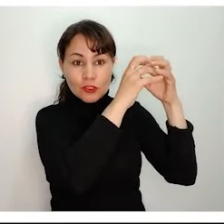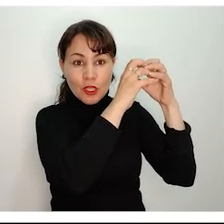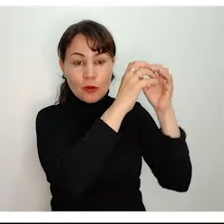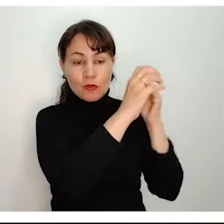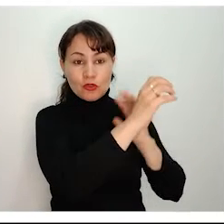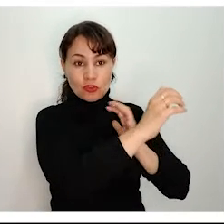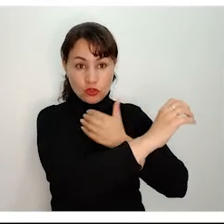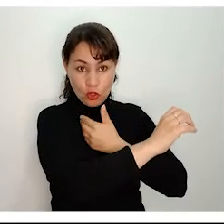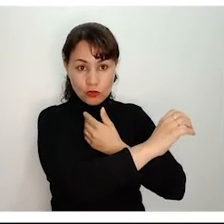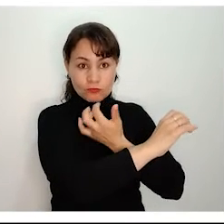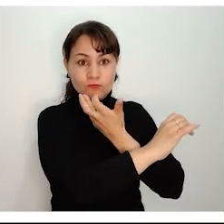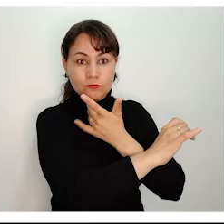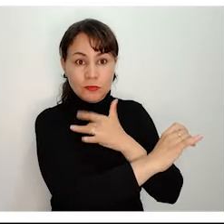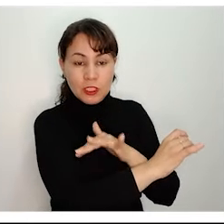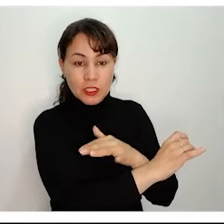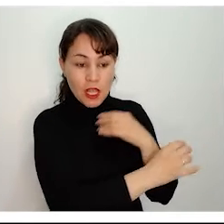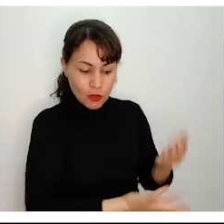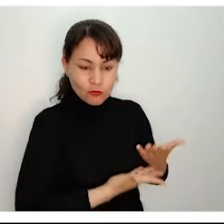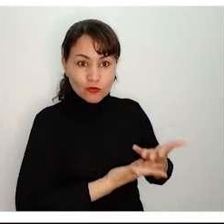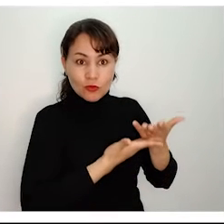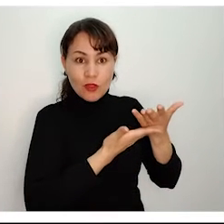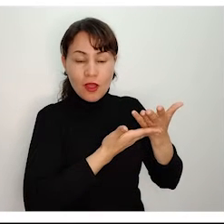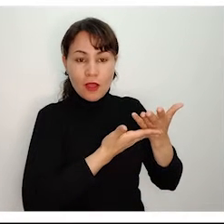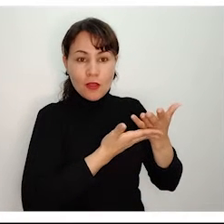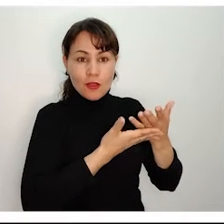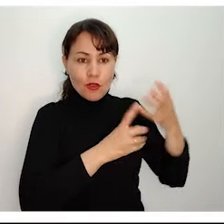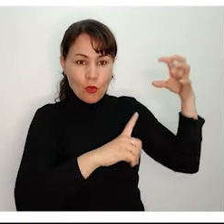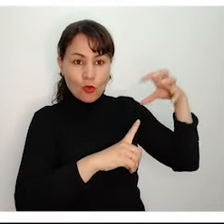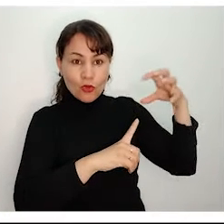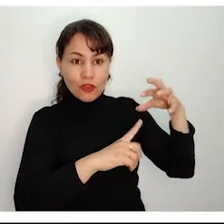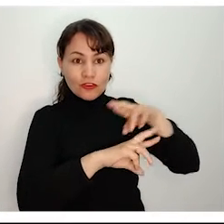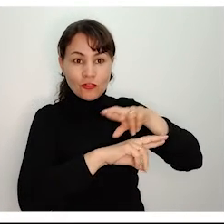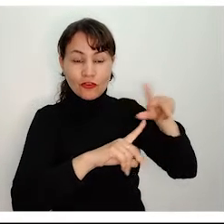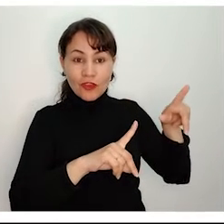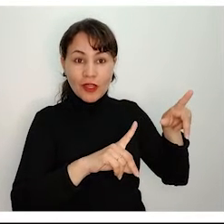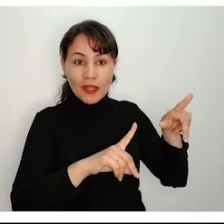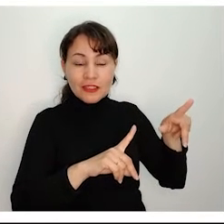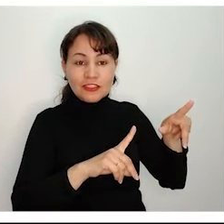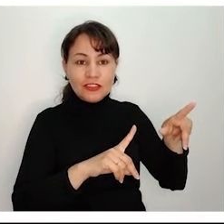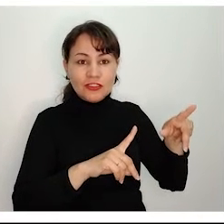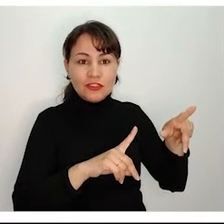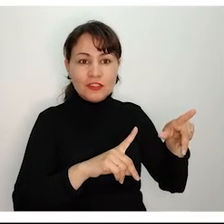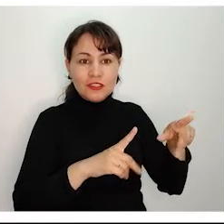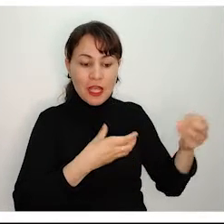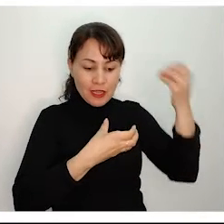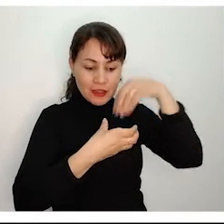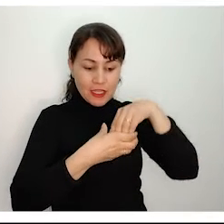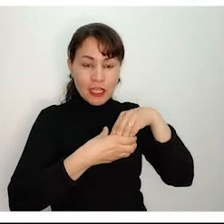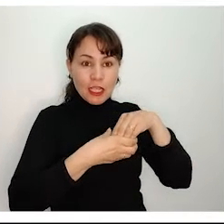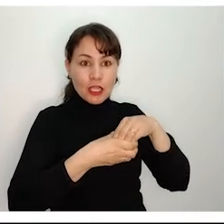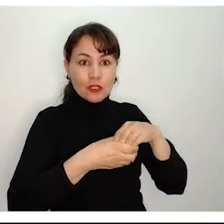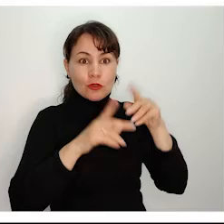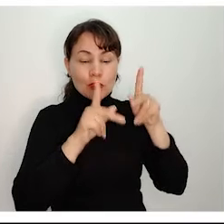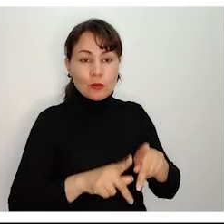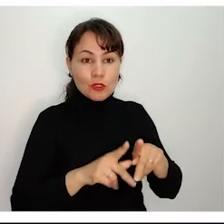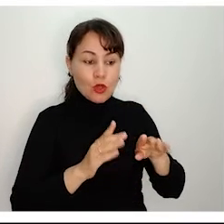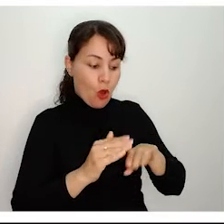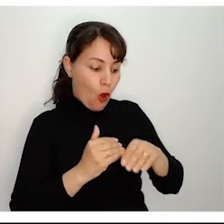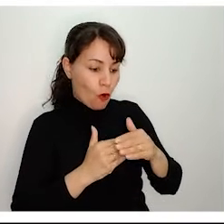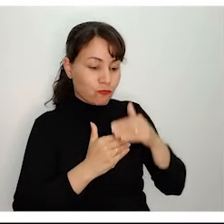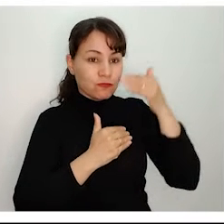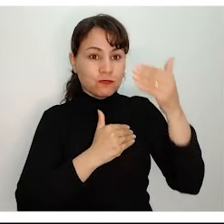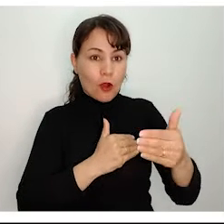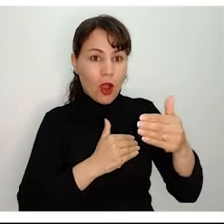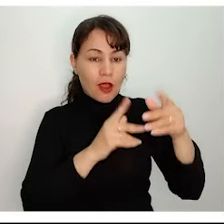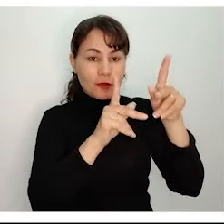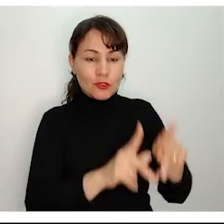nossos cérebros e o das crianças são estimulados por fenômenos intrínsecos dentro da pessoa ou